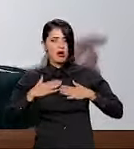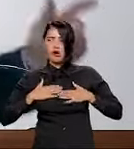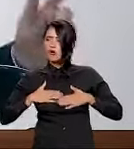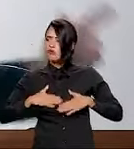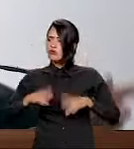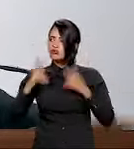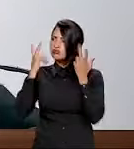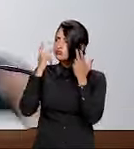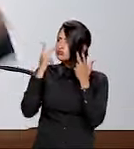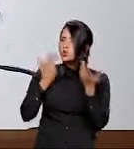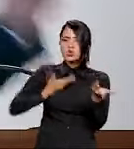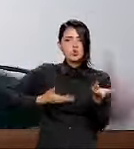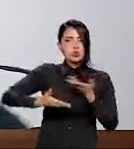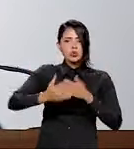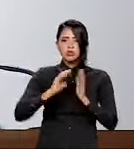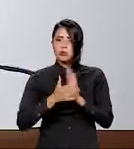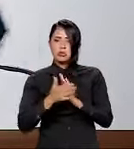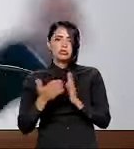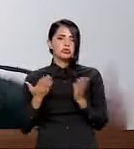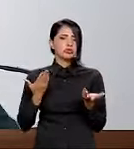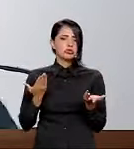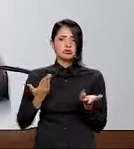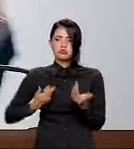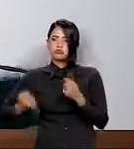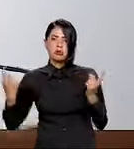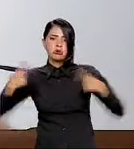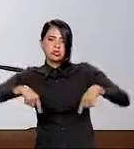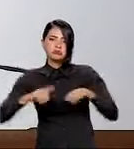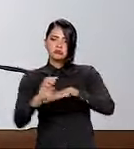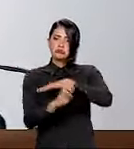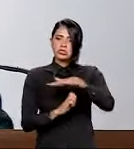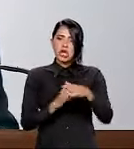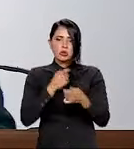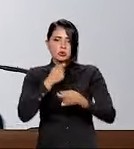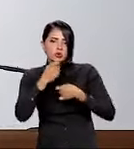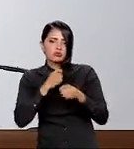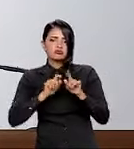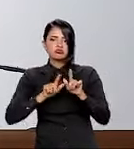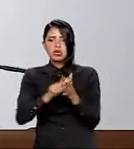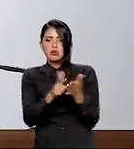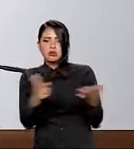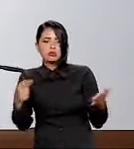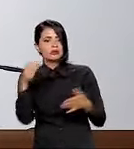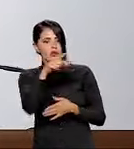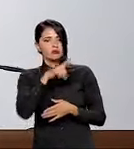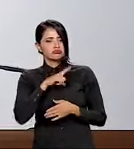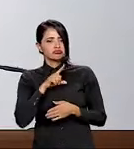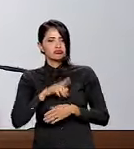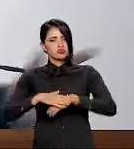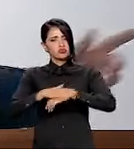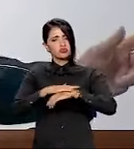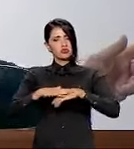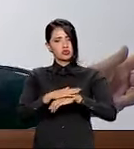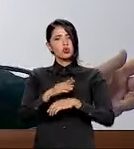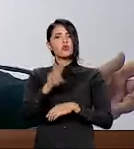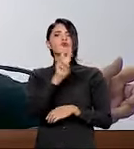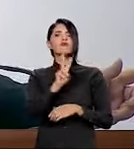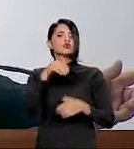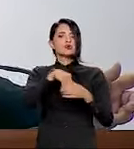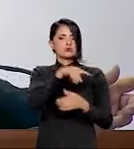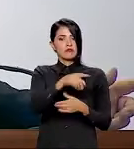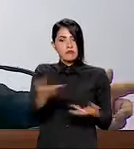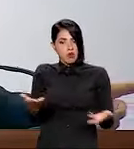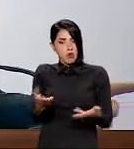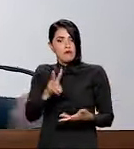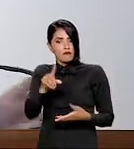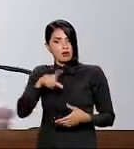porque ele conversou com a oposição, com os partidos de oposição, com o empresário, com o jornalista, que está tendo a Venezuela. Vai ter eleições